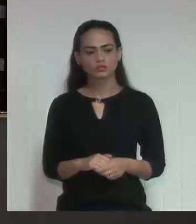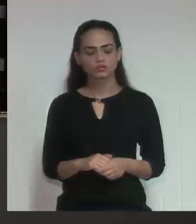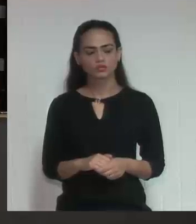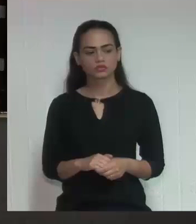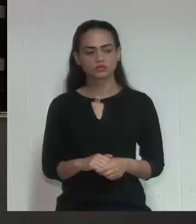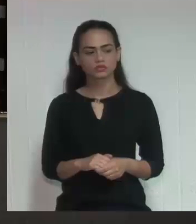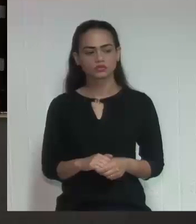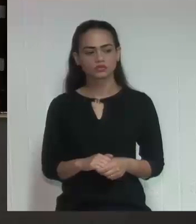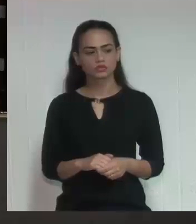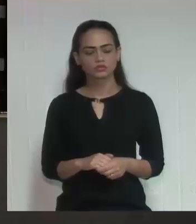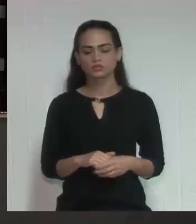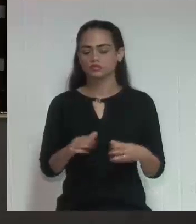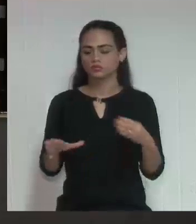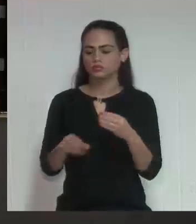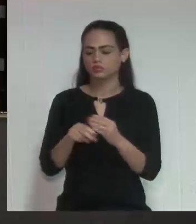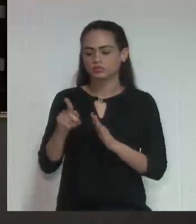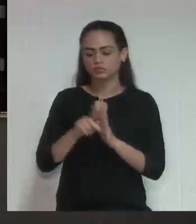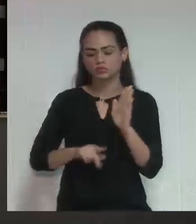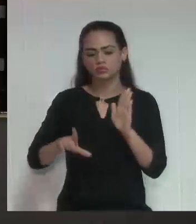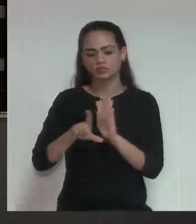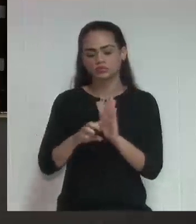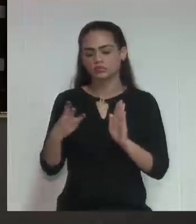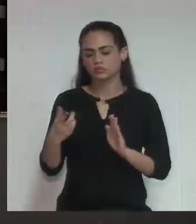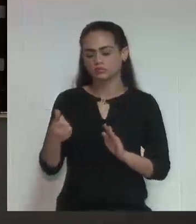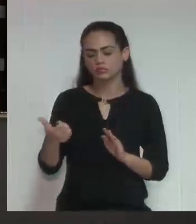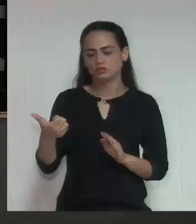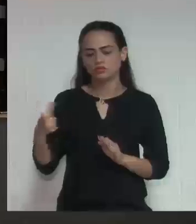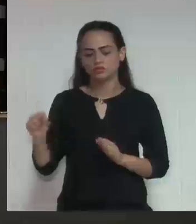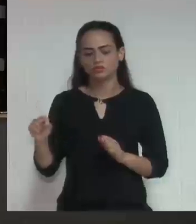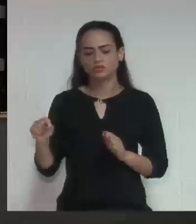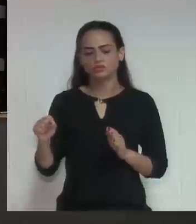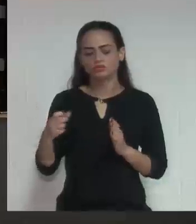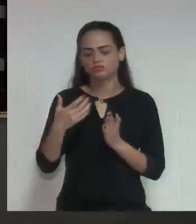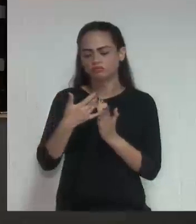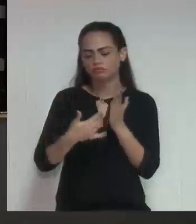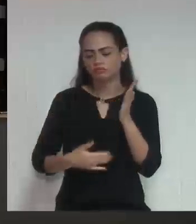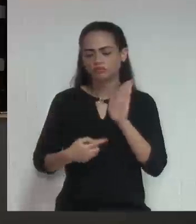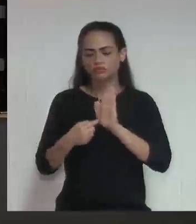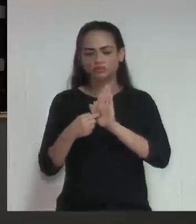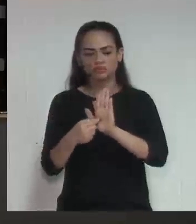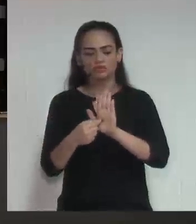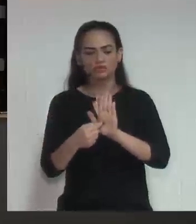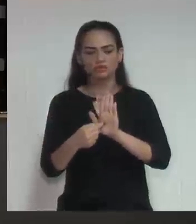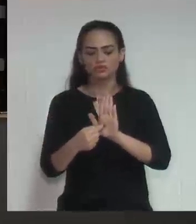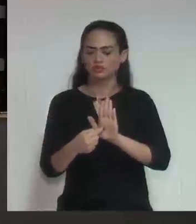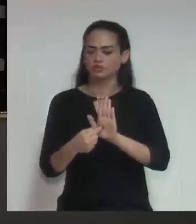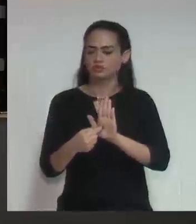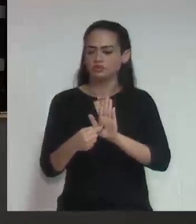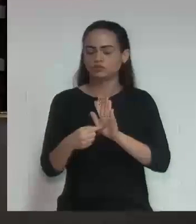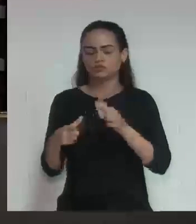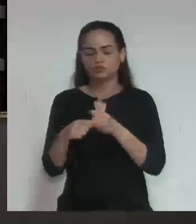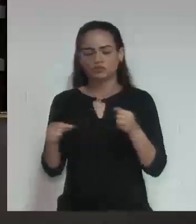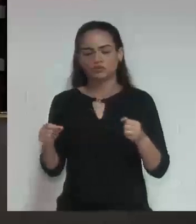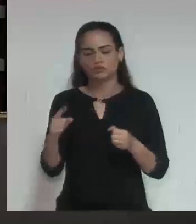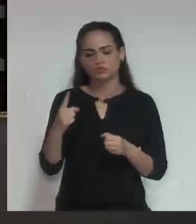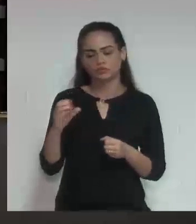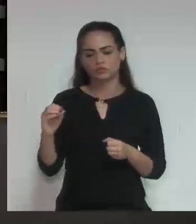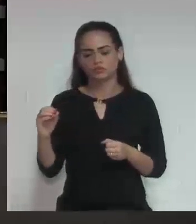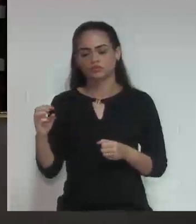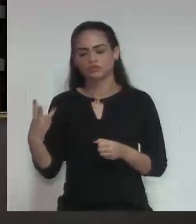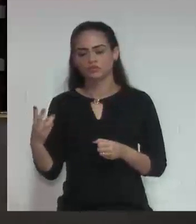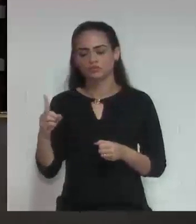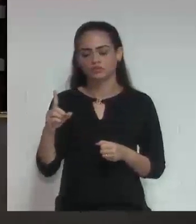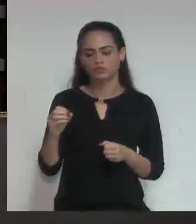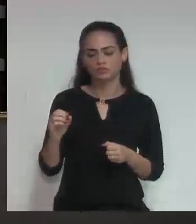Lê-se a emenda do projeto de resolução número 3 de 2018, a seguinte redação. Da nova redação aos artigos 103 e 104, caput